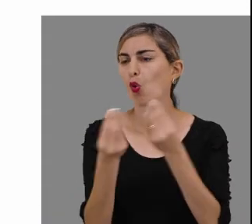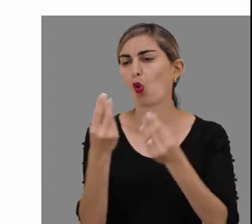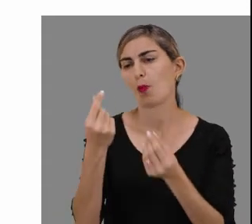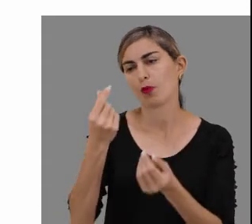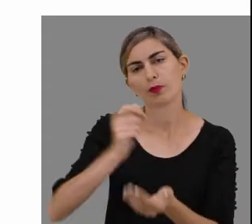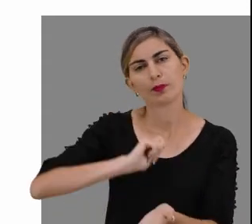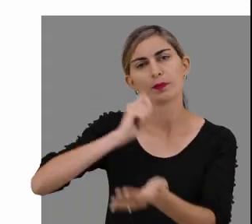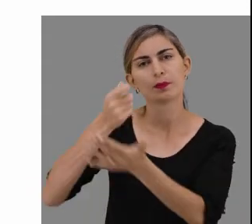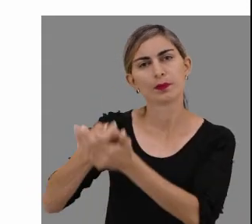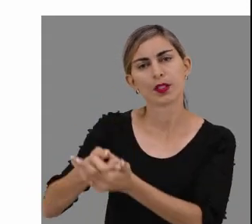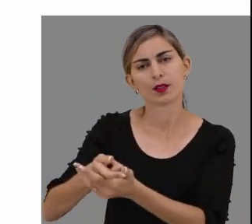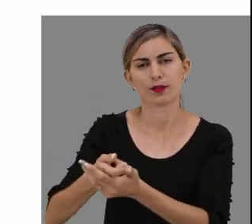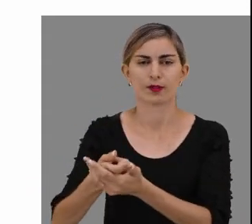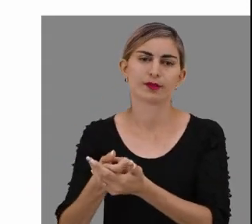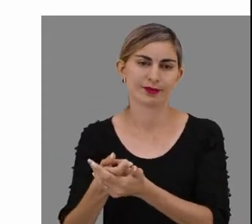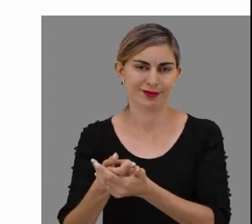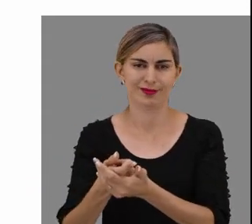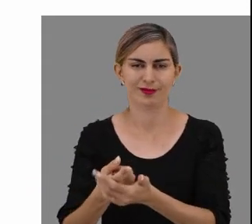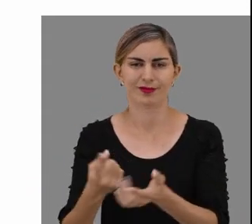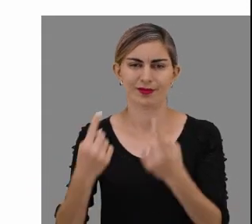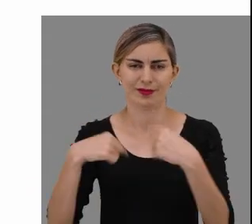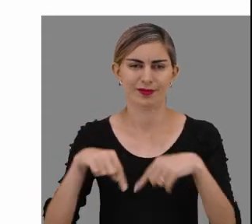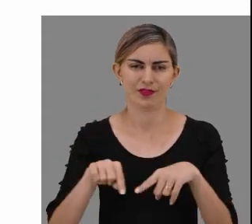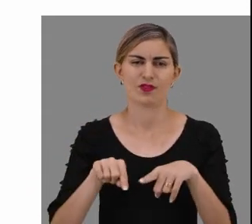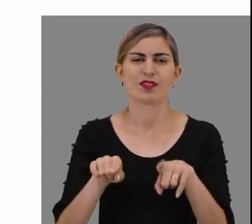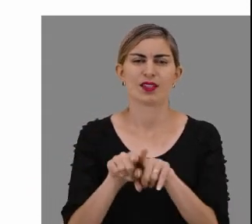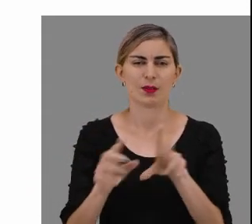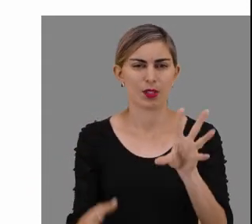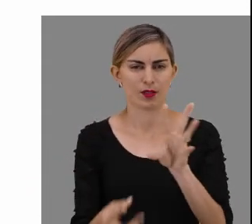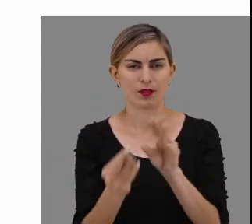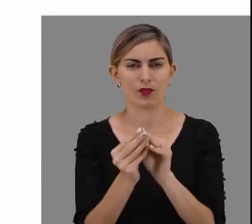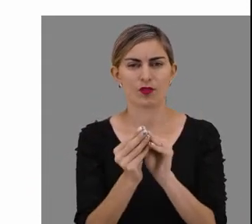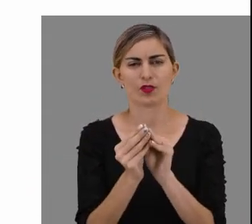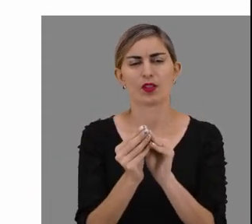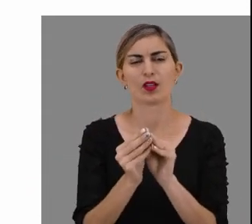forma de pagamento. Nossa interface poderá ser